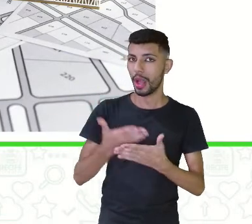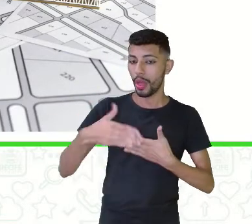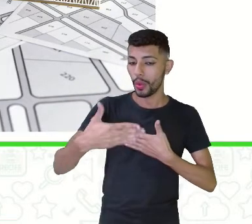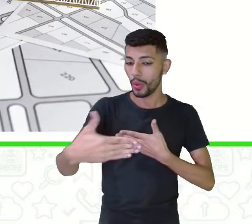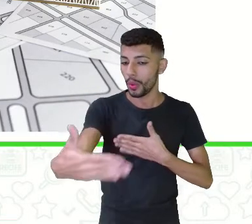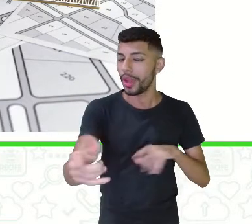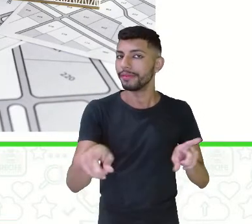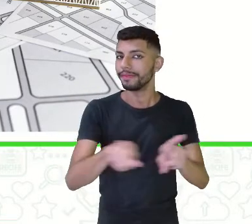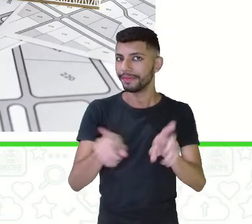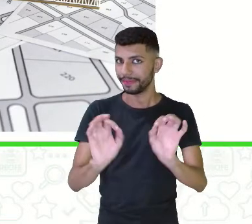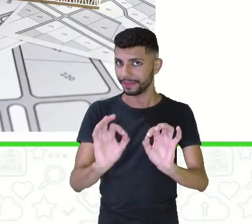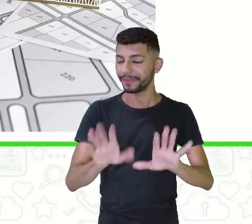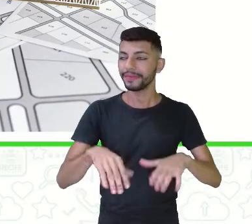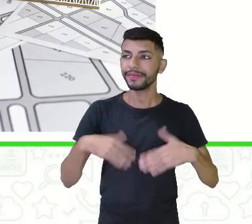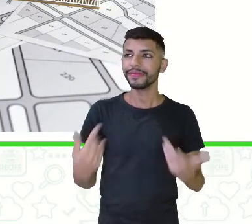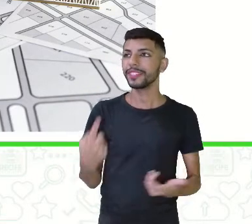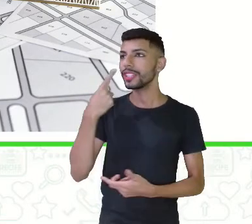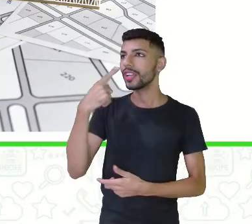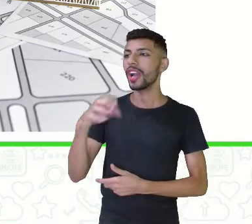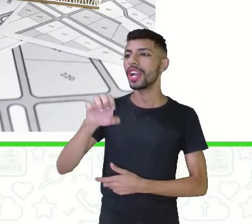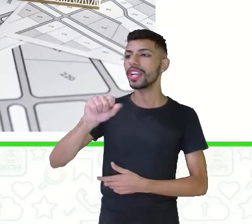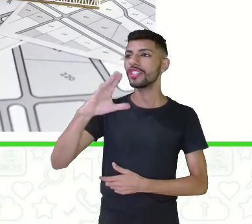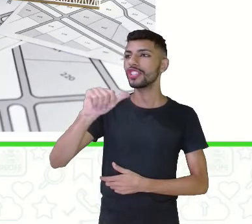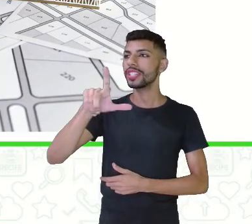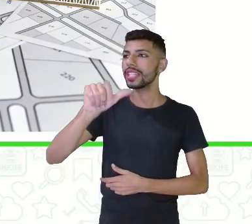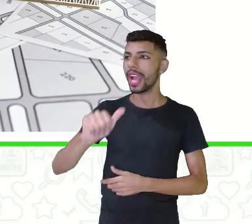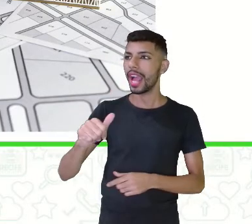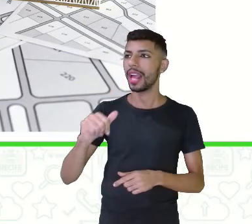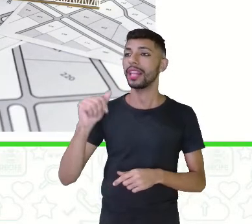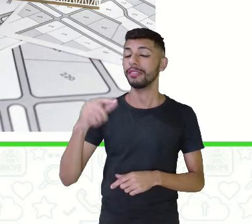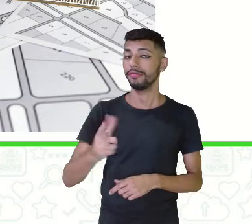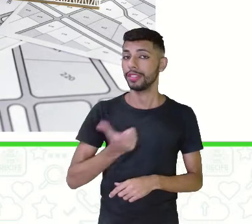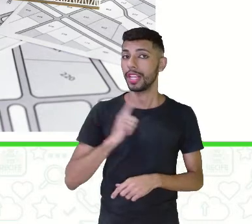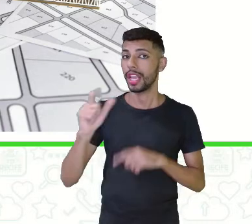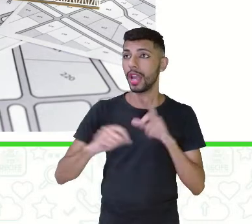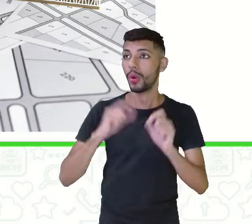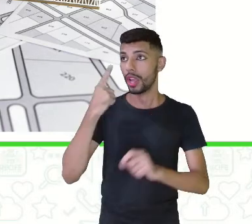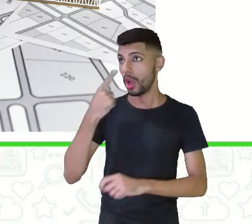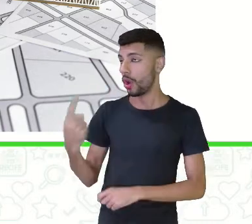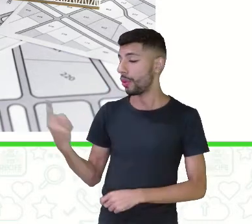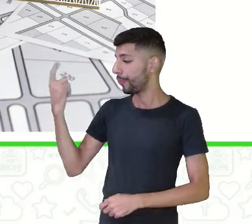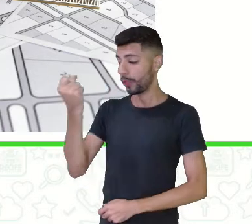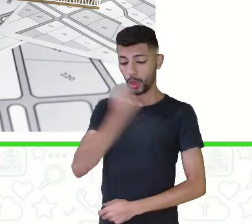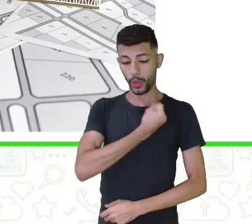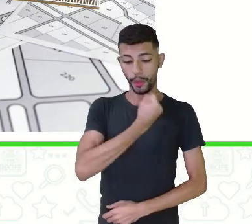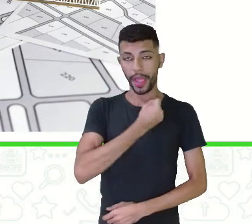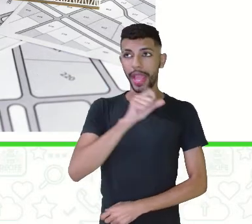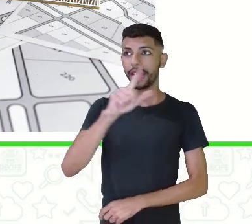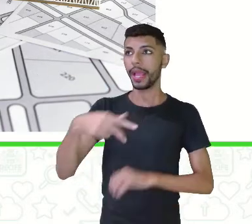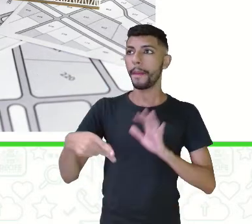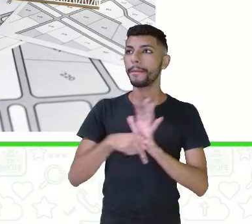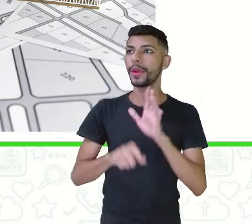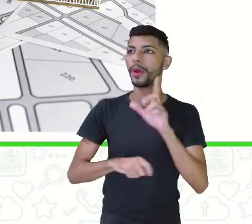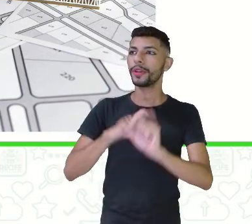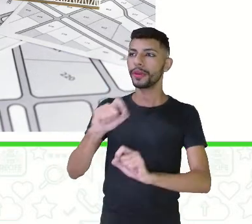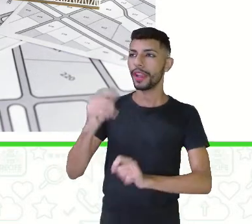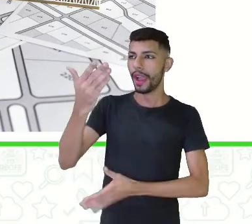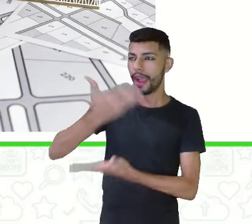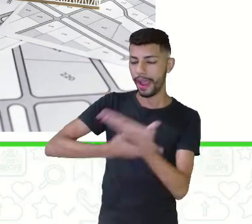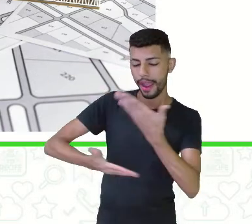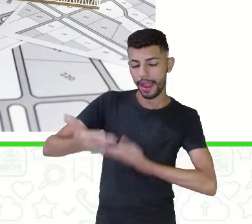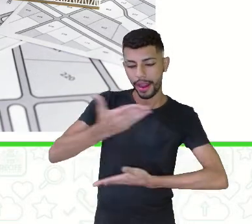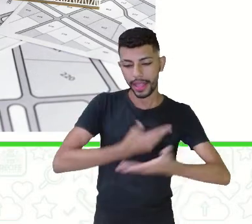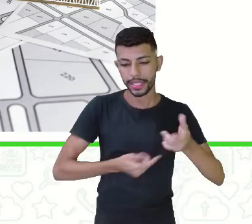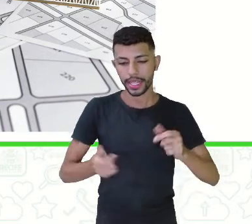frente também. Uma das escalas é a escala numérica. Ela indica a relação entre